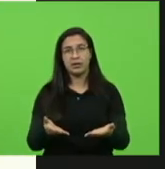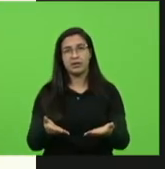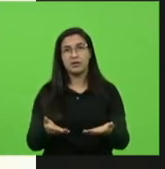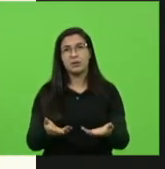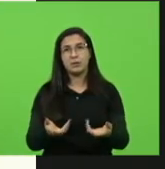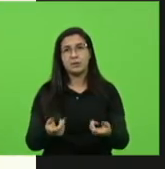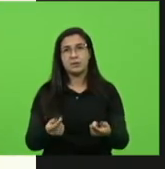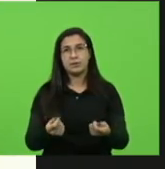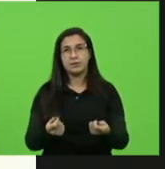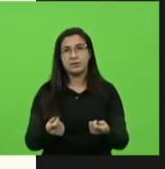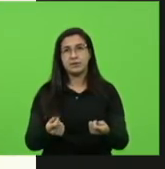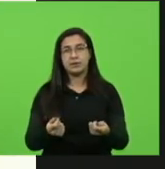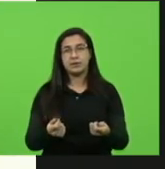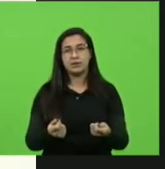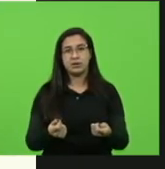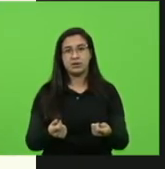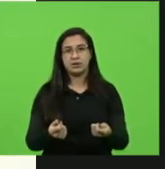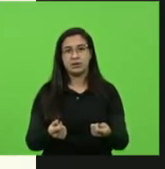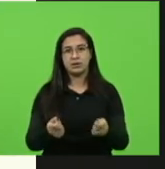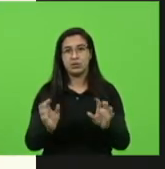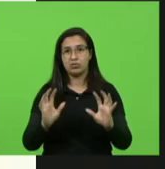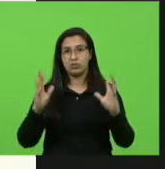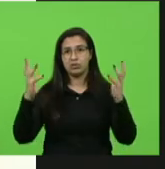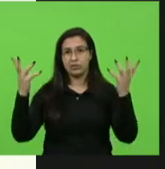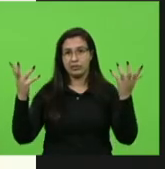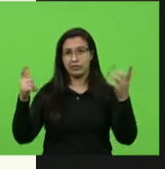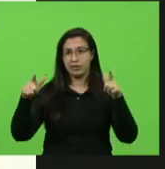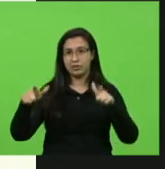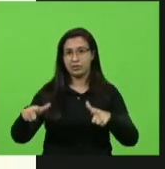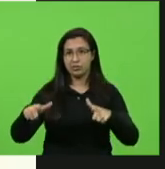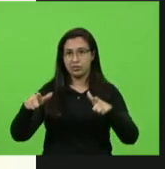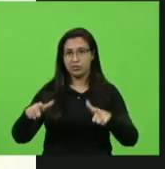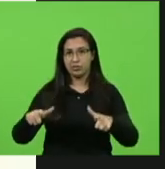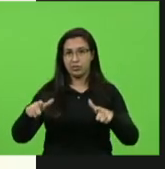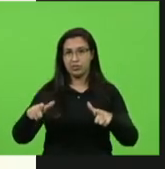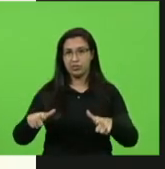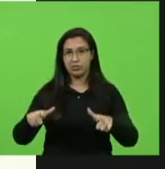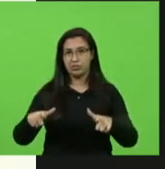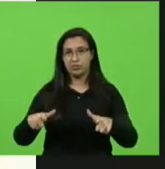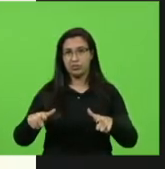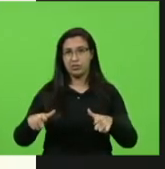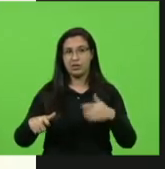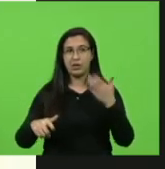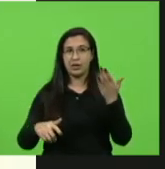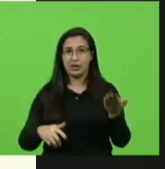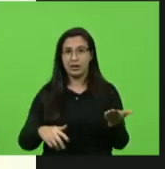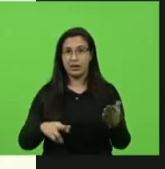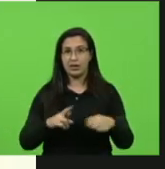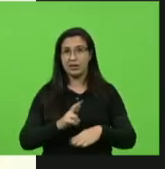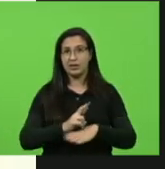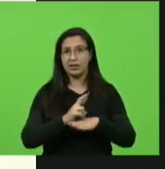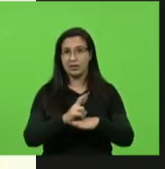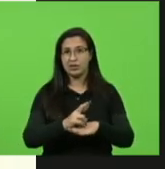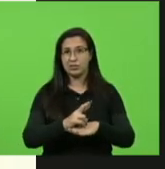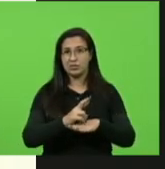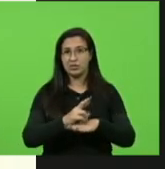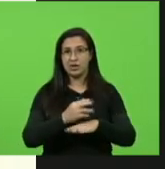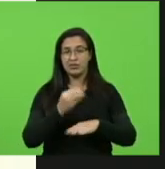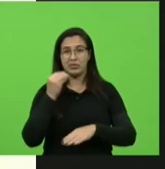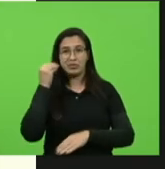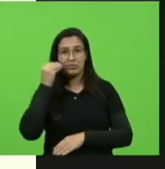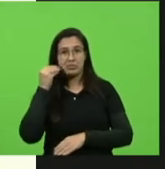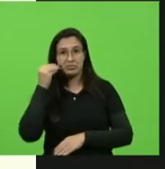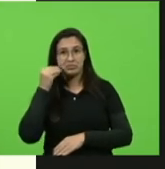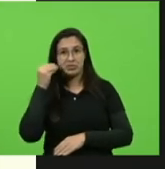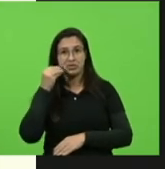um instrumento como é o Centro de Eventos Balneário Camboriú na mão de alguém cuja experiência é ser